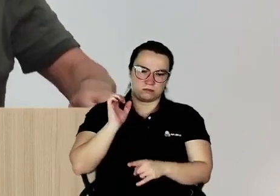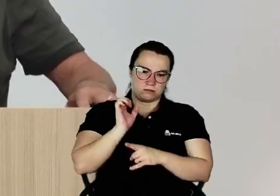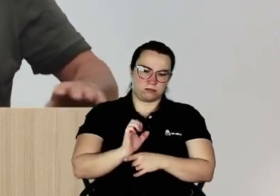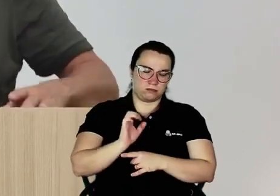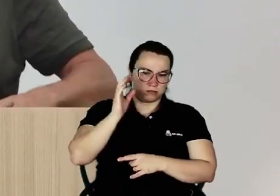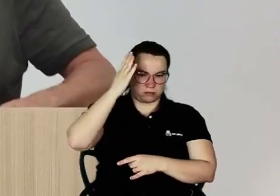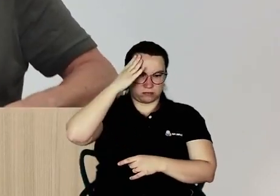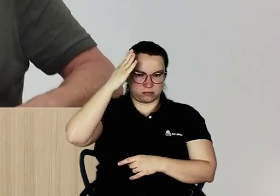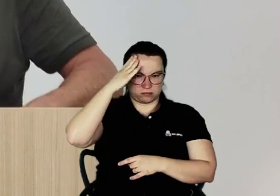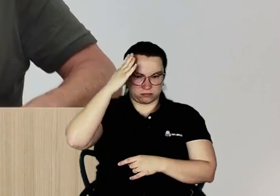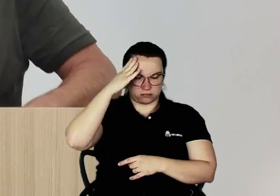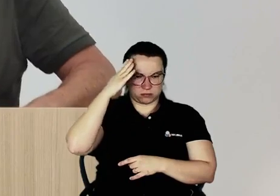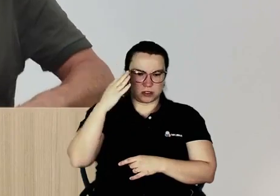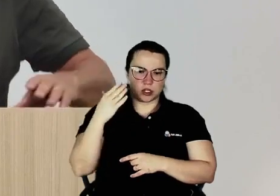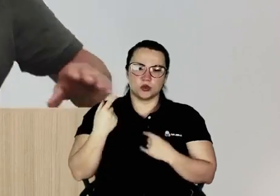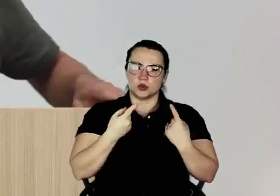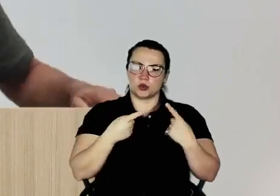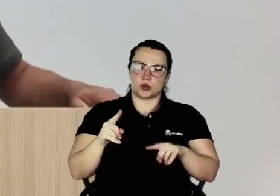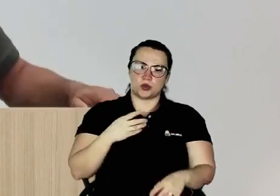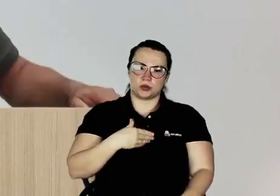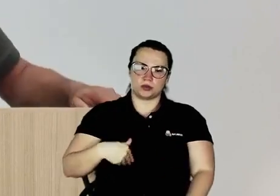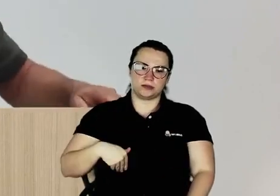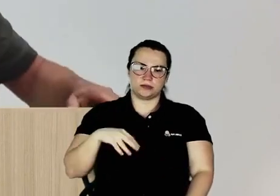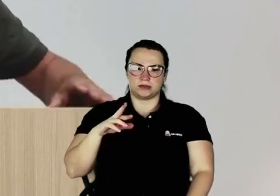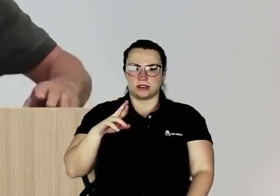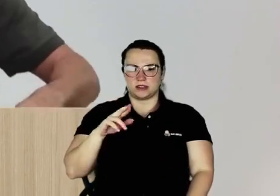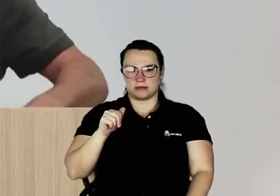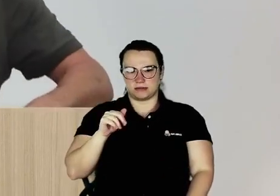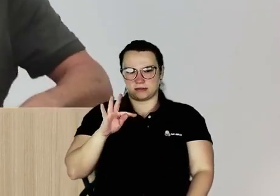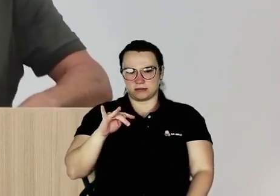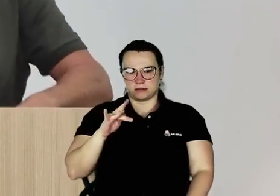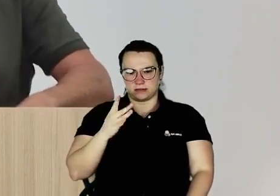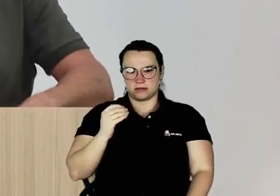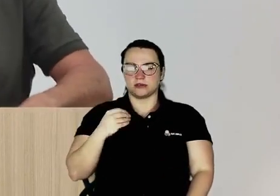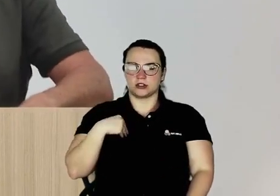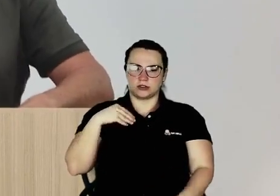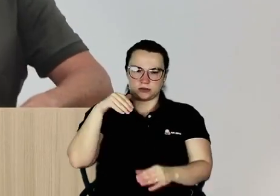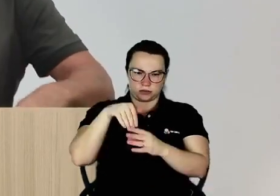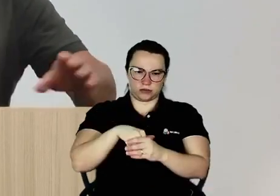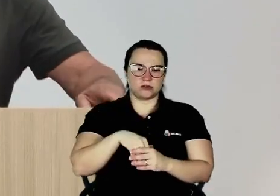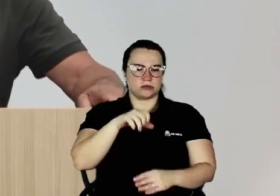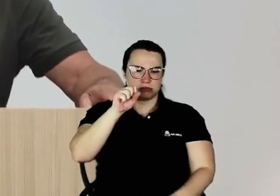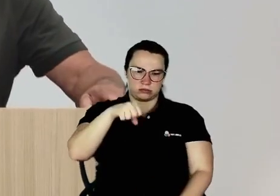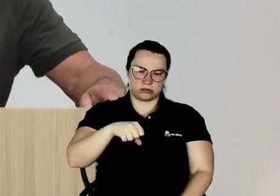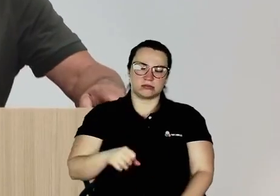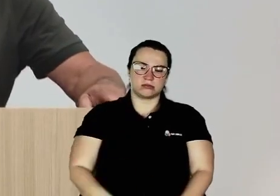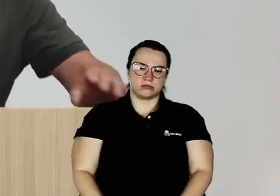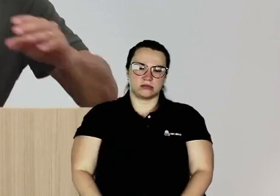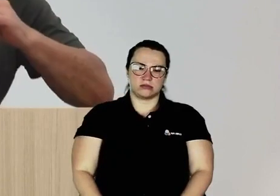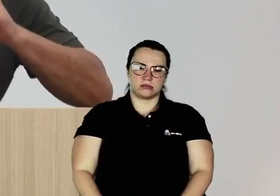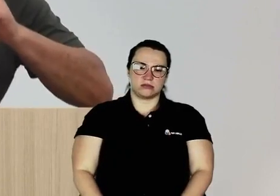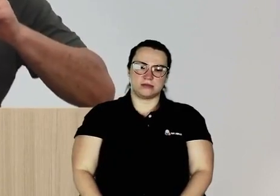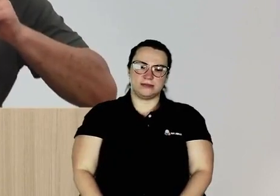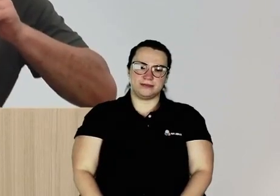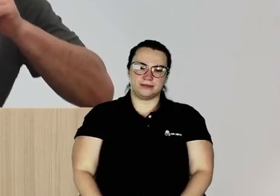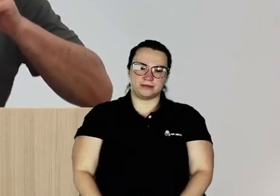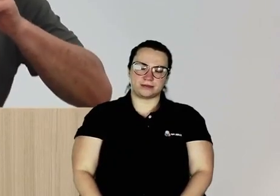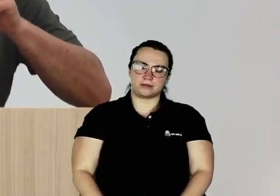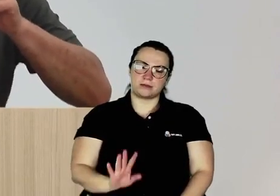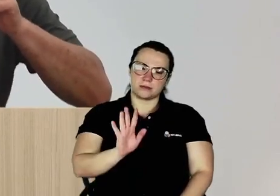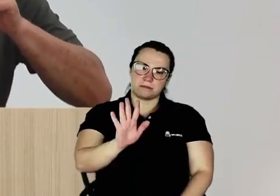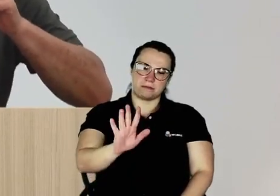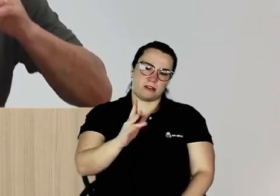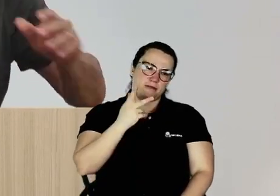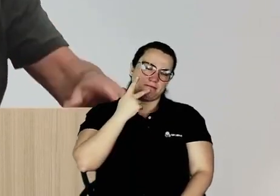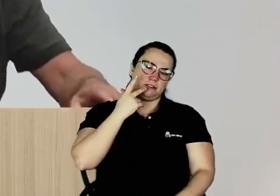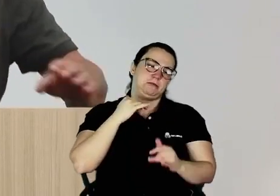o governador Ratinho, não. Votei nele. Votei no governador Ratinho. Mas eu acho o seguinte, nós não podemos pregar aquilo que não está